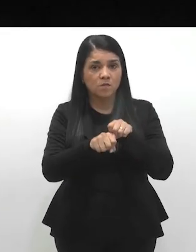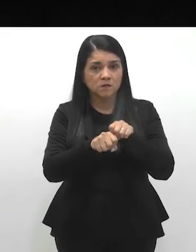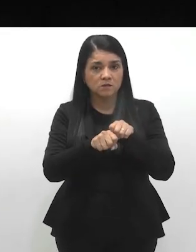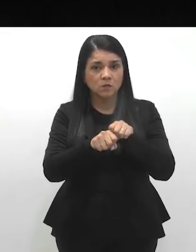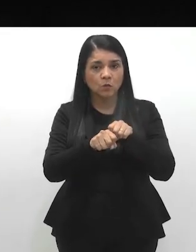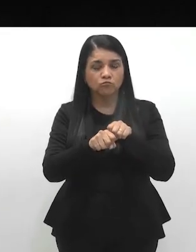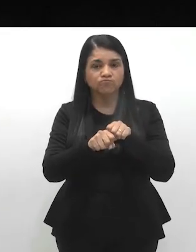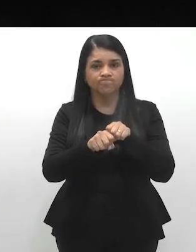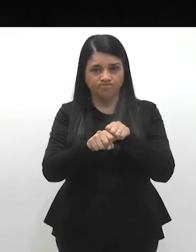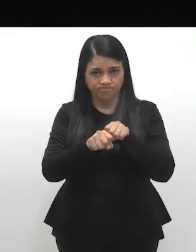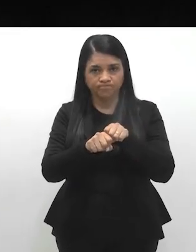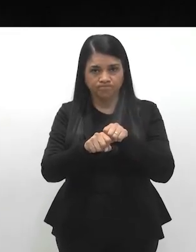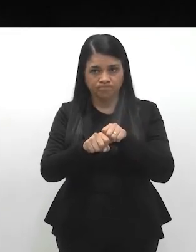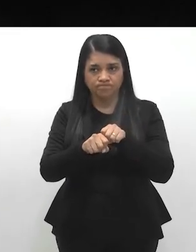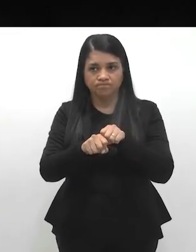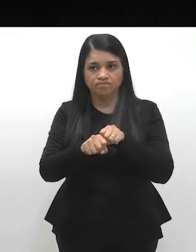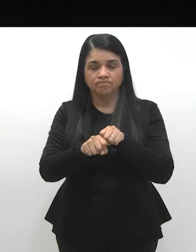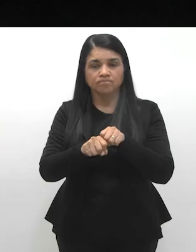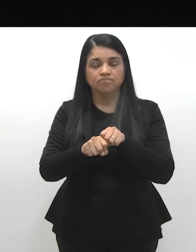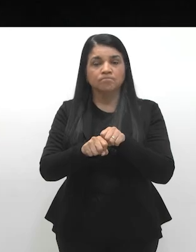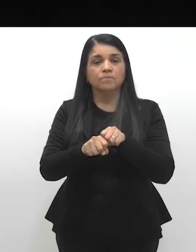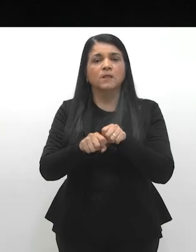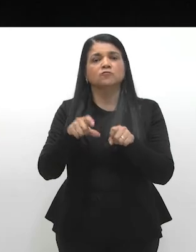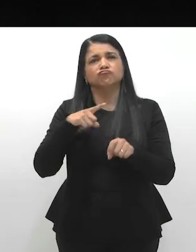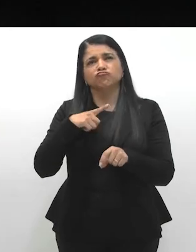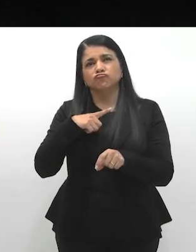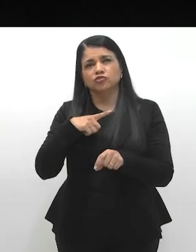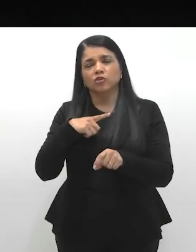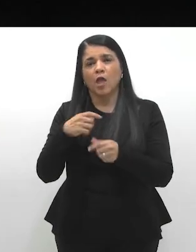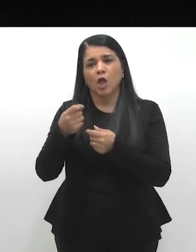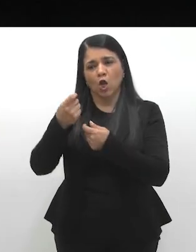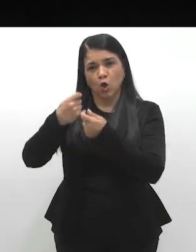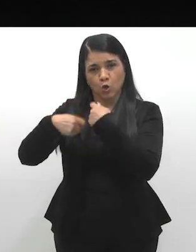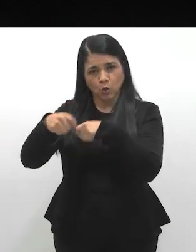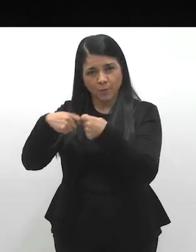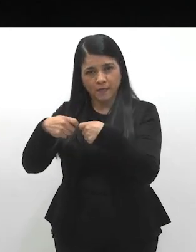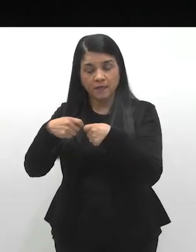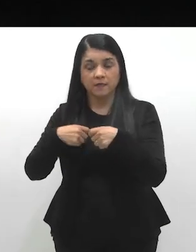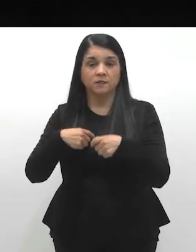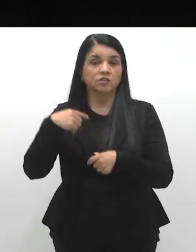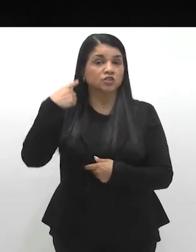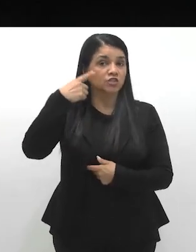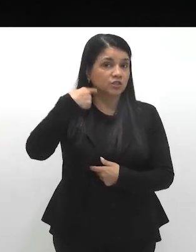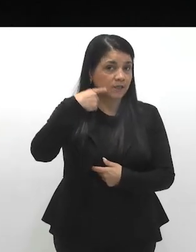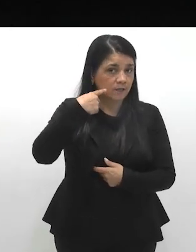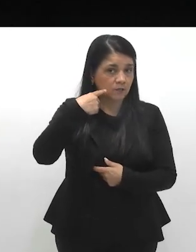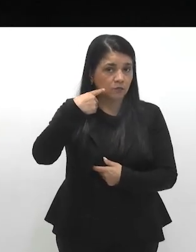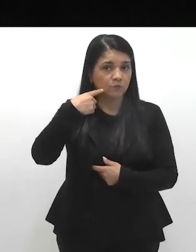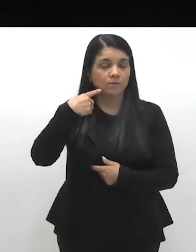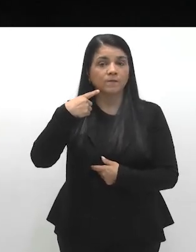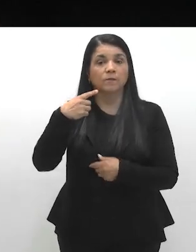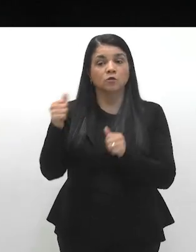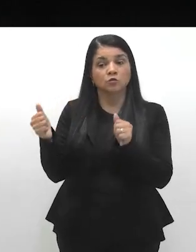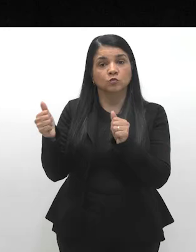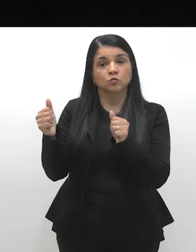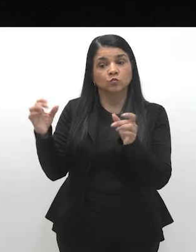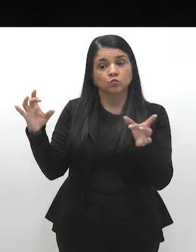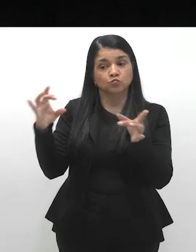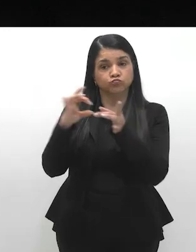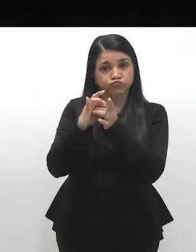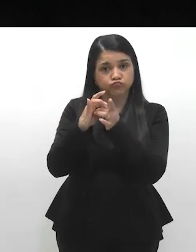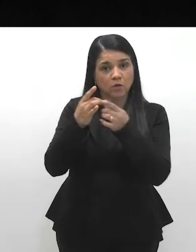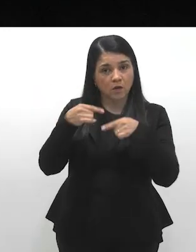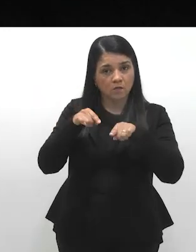uma formação avançada. Então, tinha economia e tinha direito, junto com a UF,